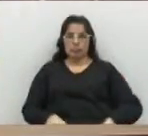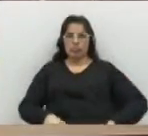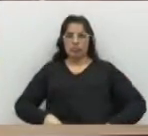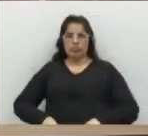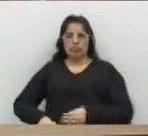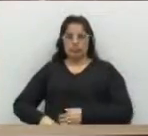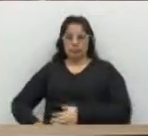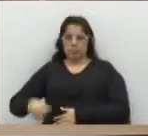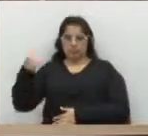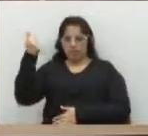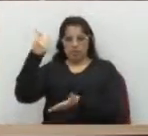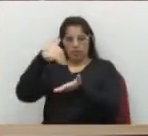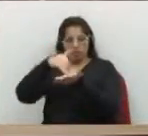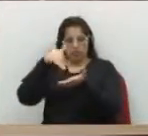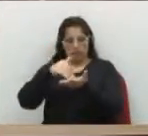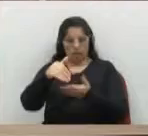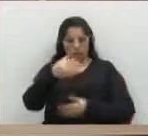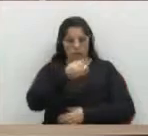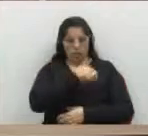Requerimento